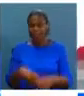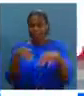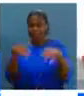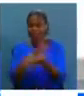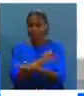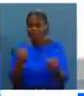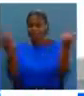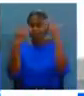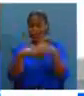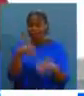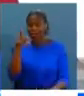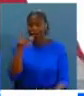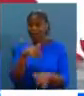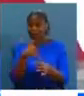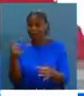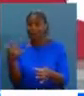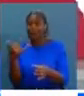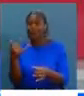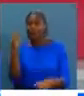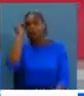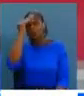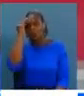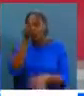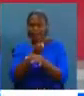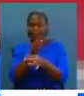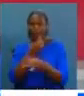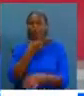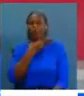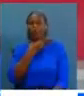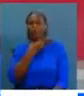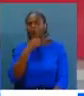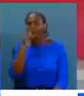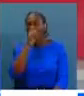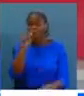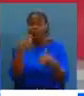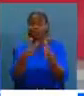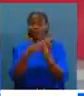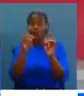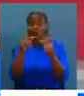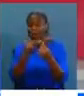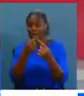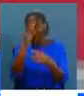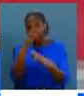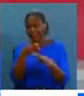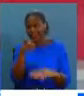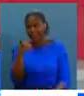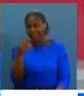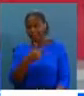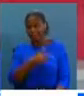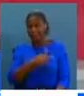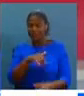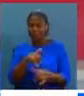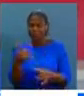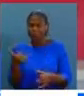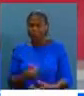E termino este Jornal da Noite em São Nicolau, no Saudade Festival de Mornas, que todos os anos acontece em Tarrafal de